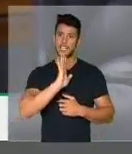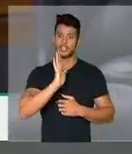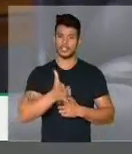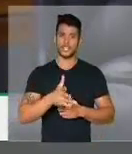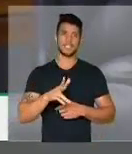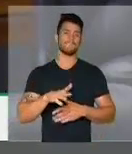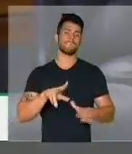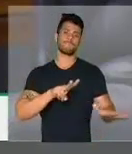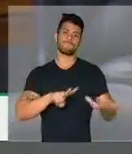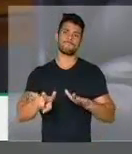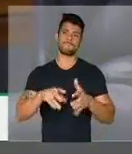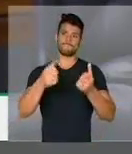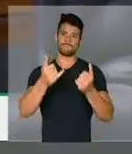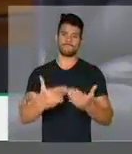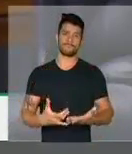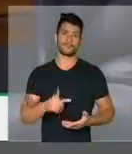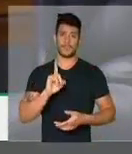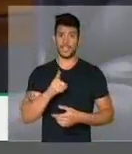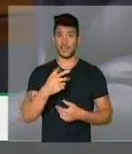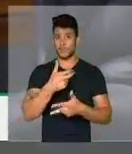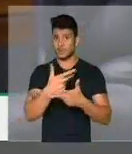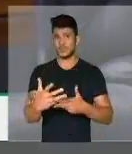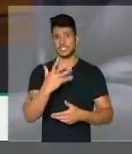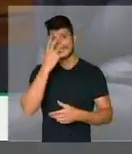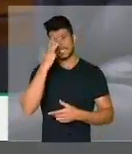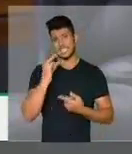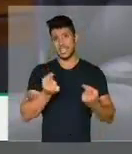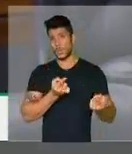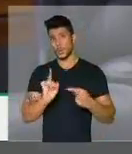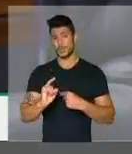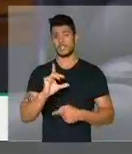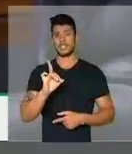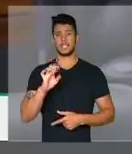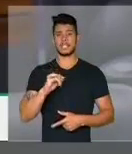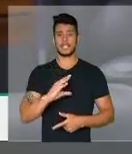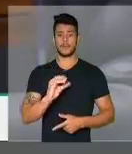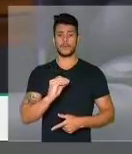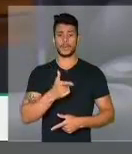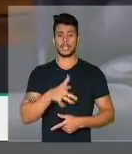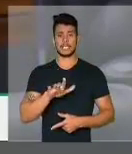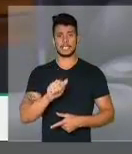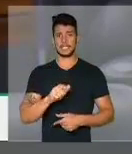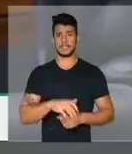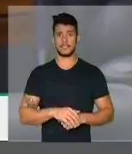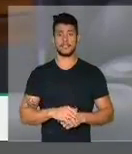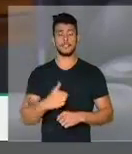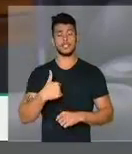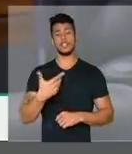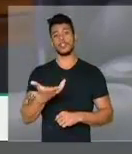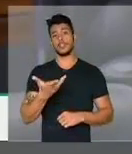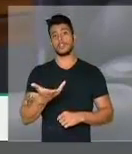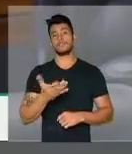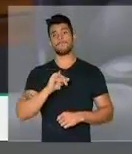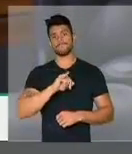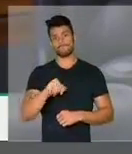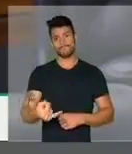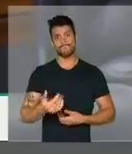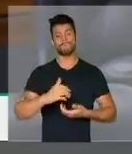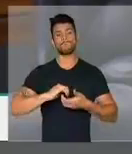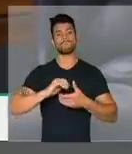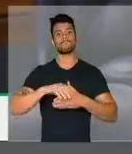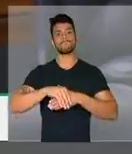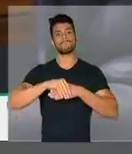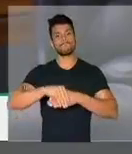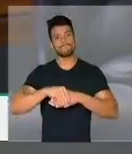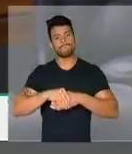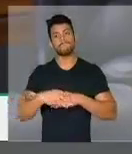um atentado à democracia. Uma coisa desumana, o que aconteceu no Rio de Janeiro, e eu quero me associar e